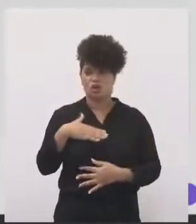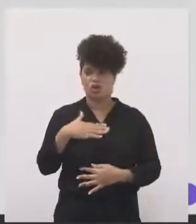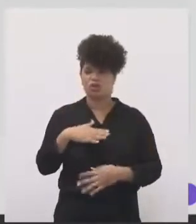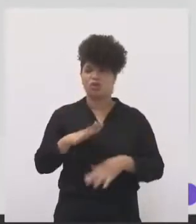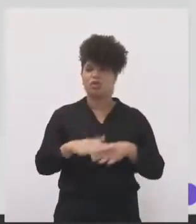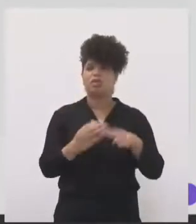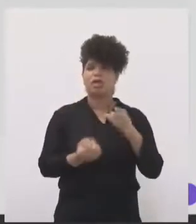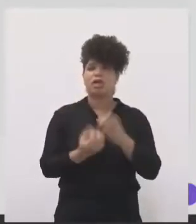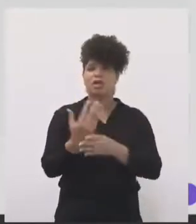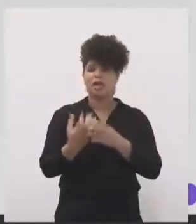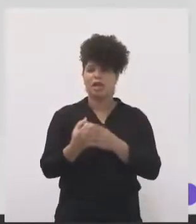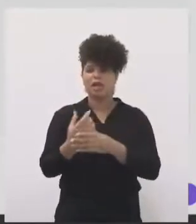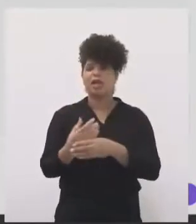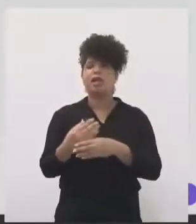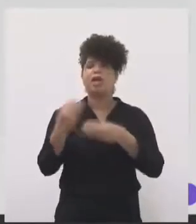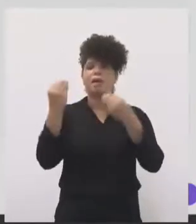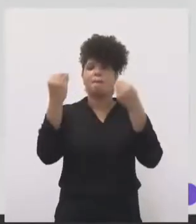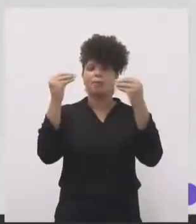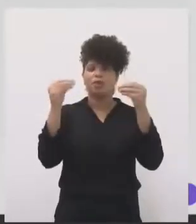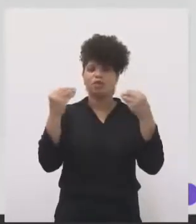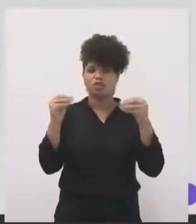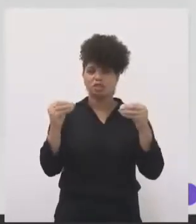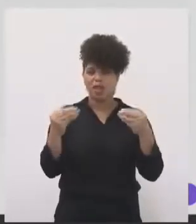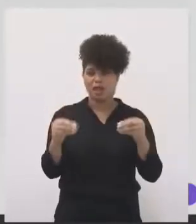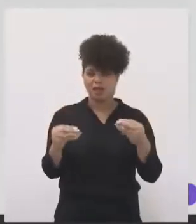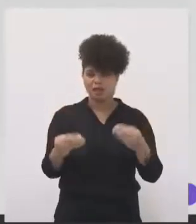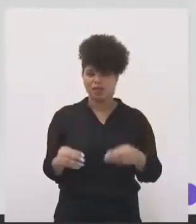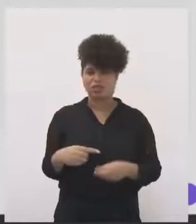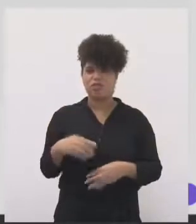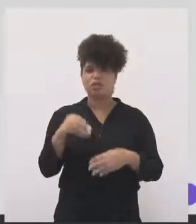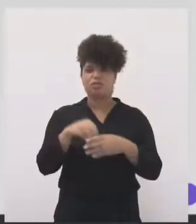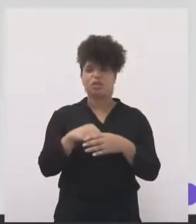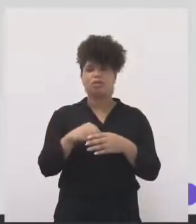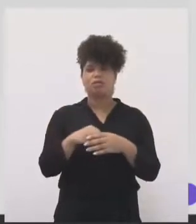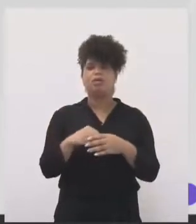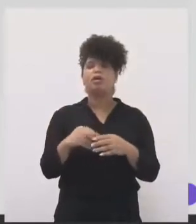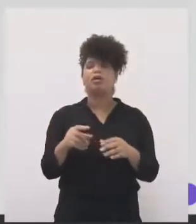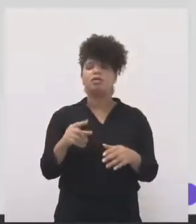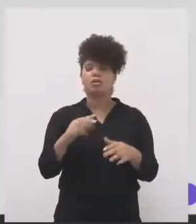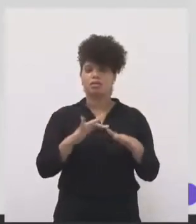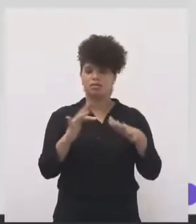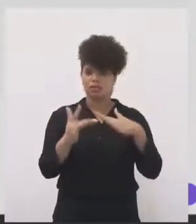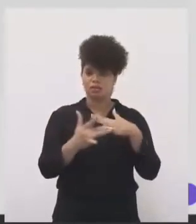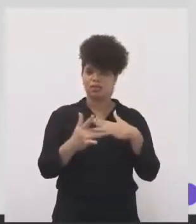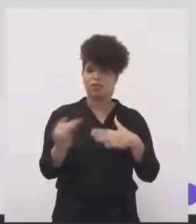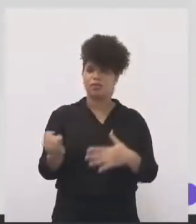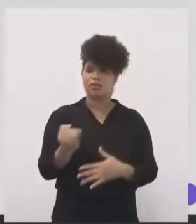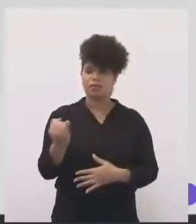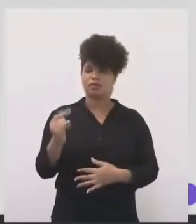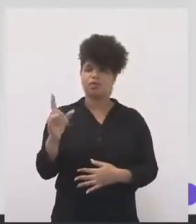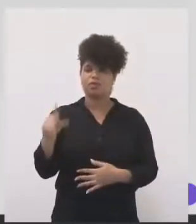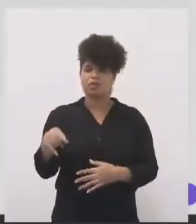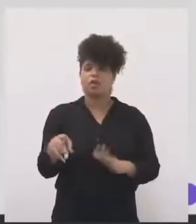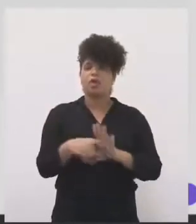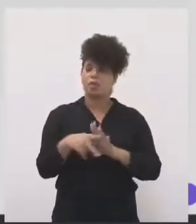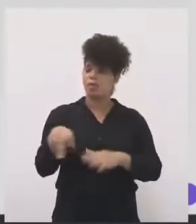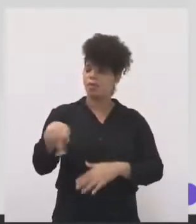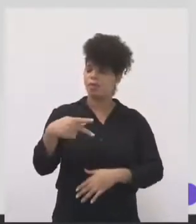criar postagens e divulgar coisas nas redes sociais, o planejador de conteúdo é justamente para esse